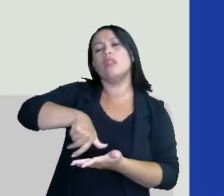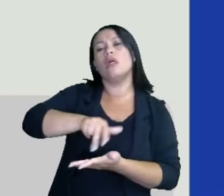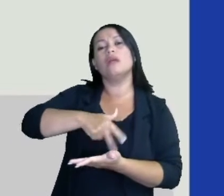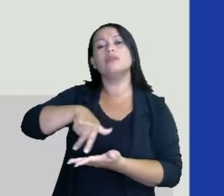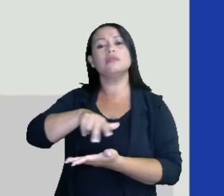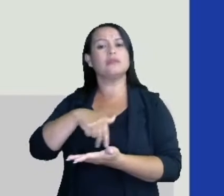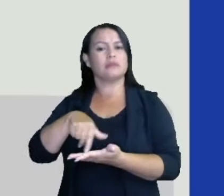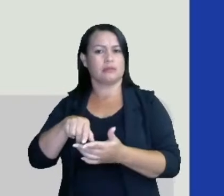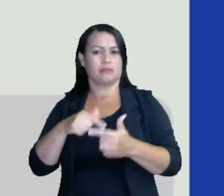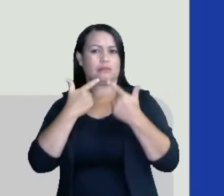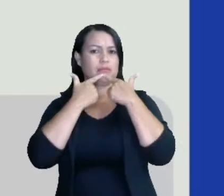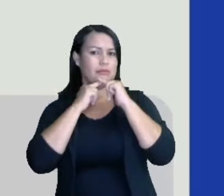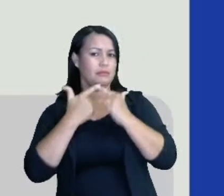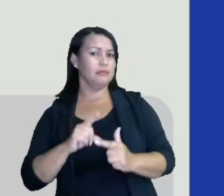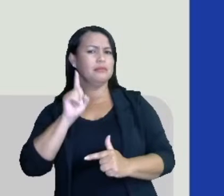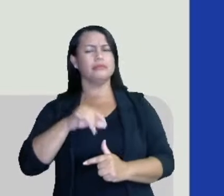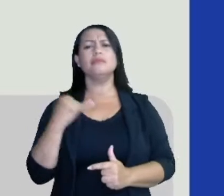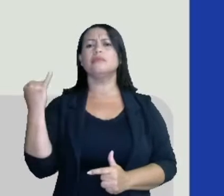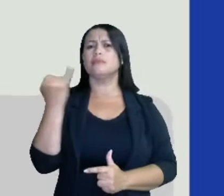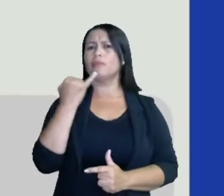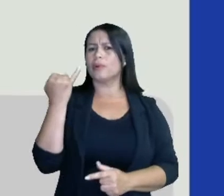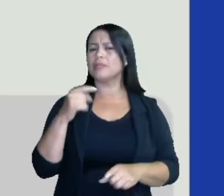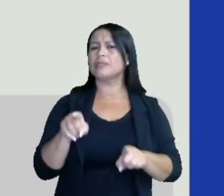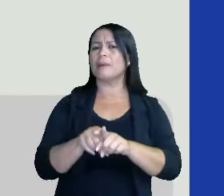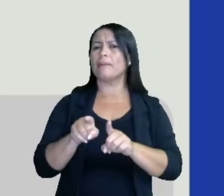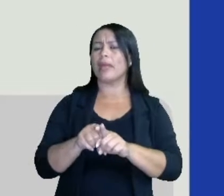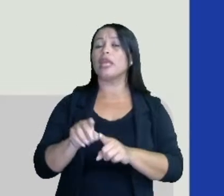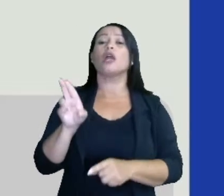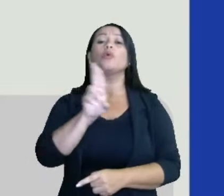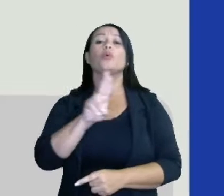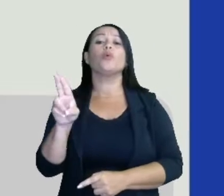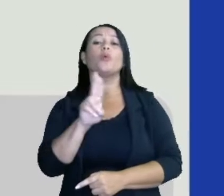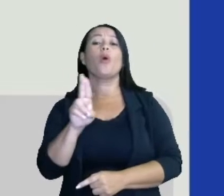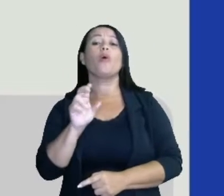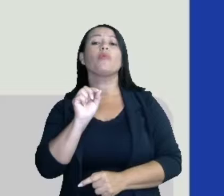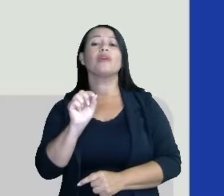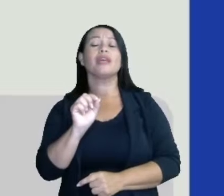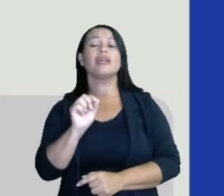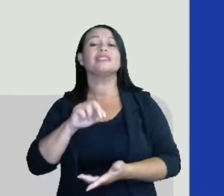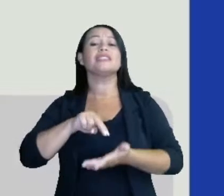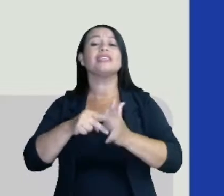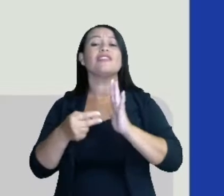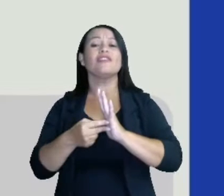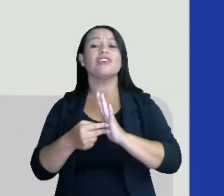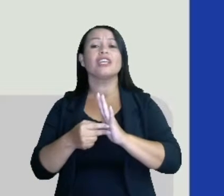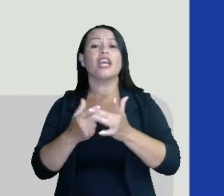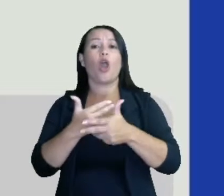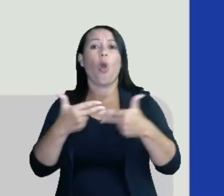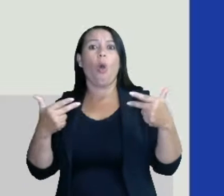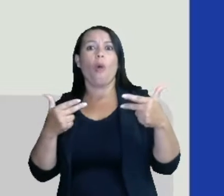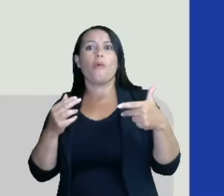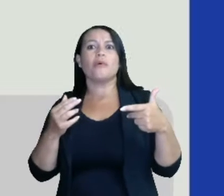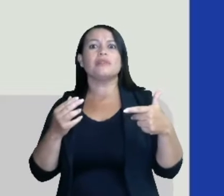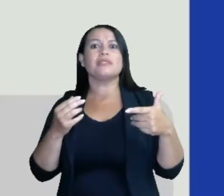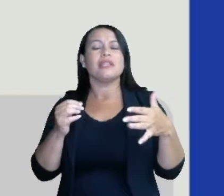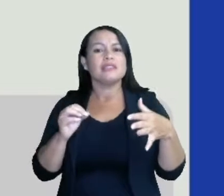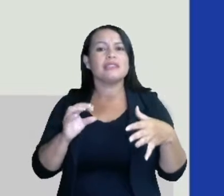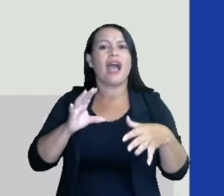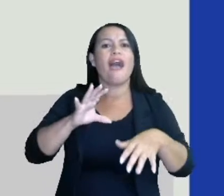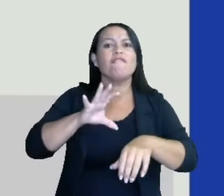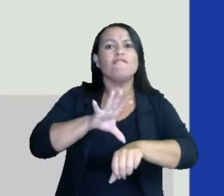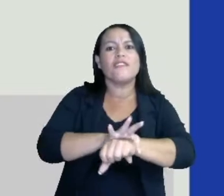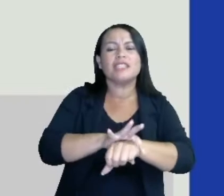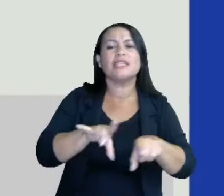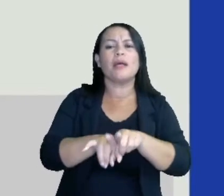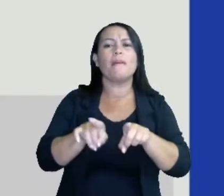dançar. A linguagem, portanto, nomeia, fixa e concebe objetos, utiliza conceitos e